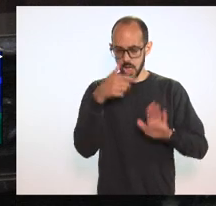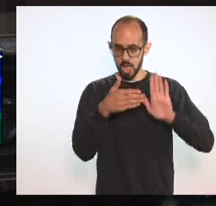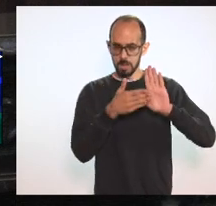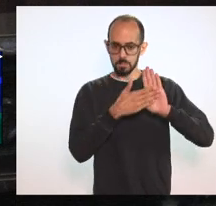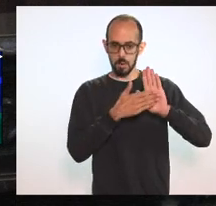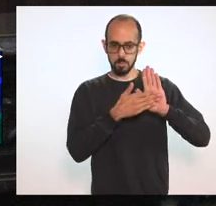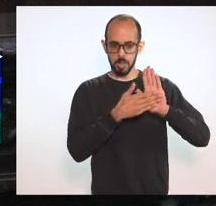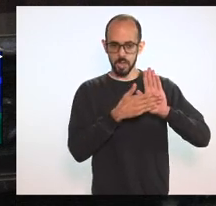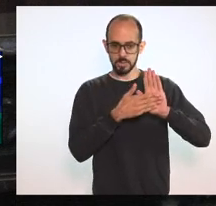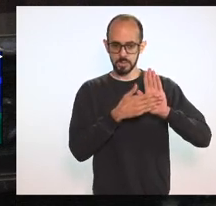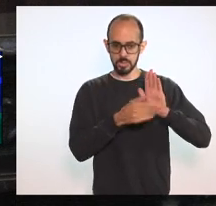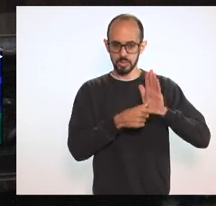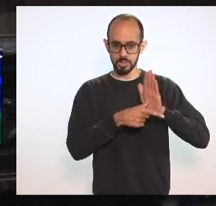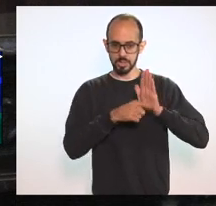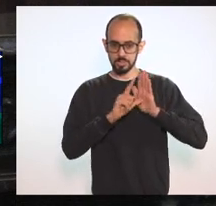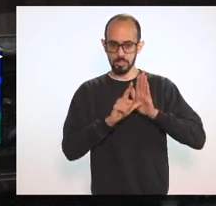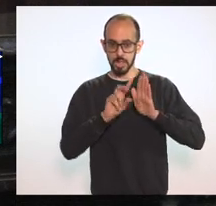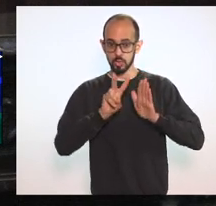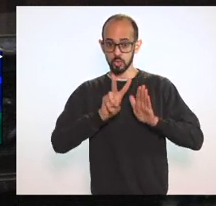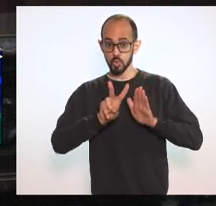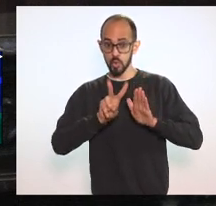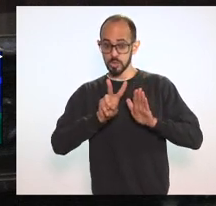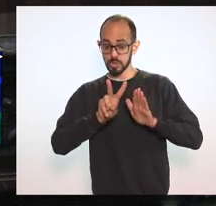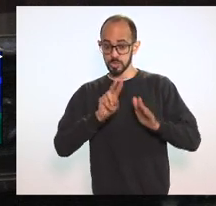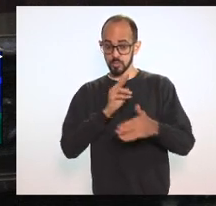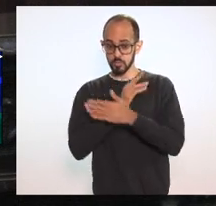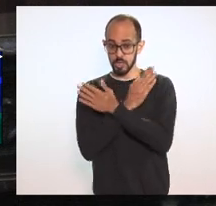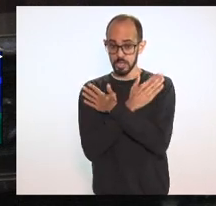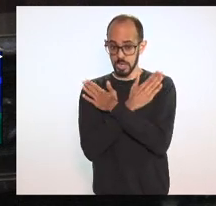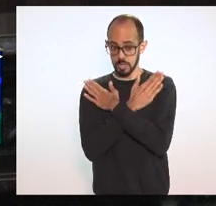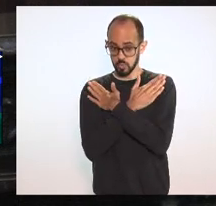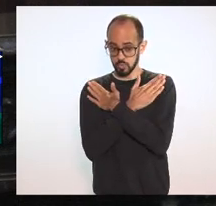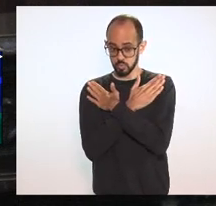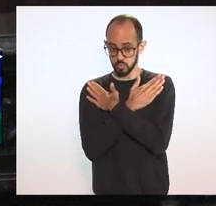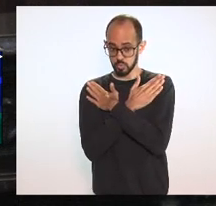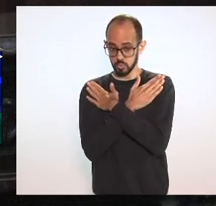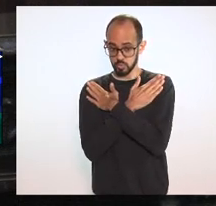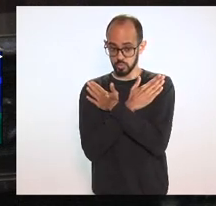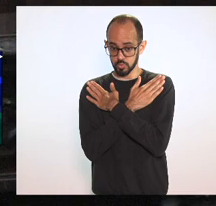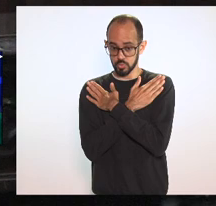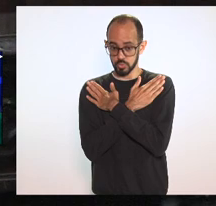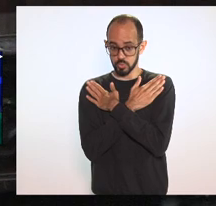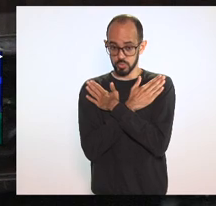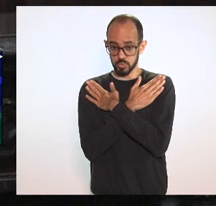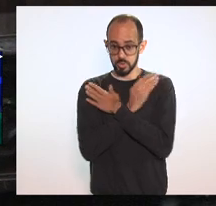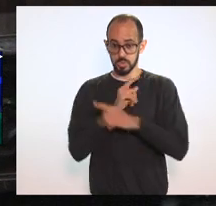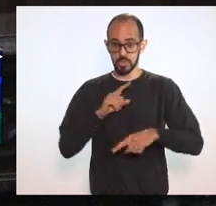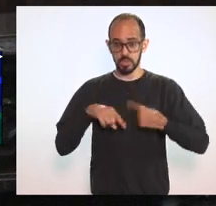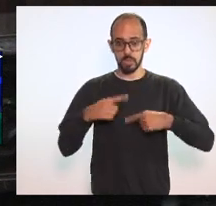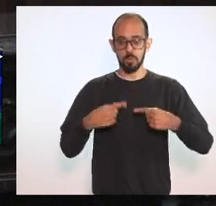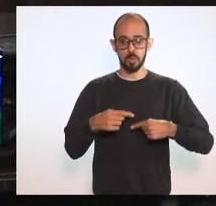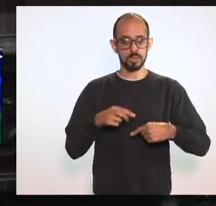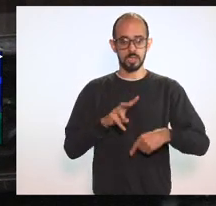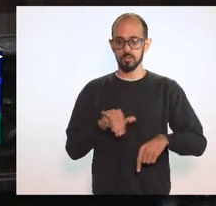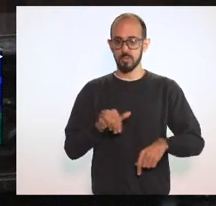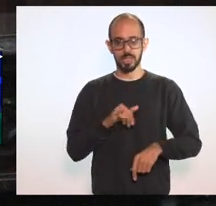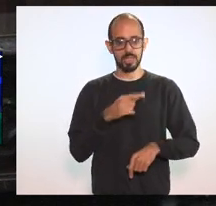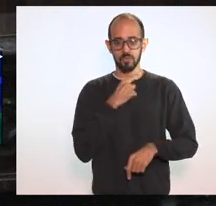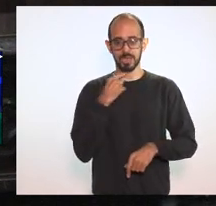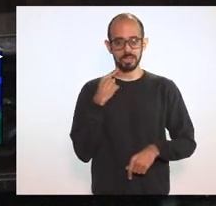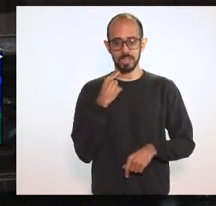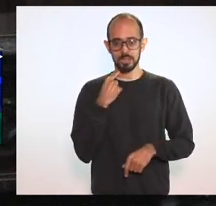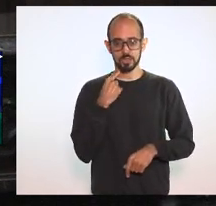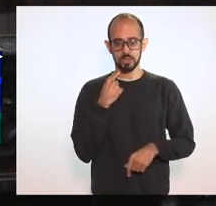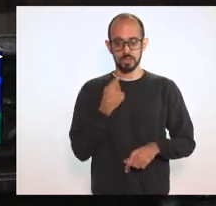de antecipar dois feriados O que significa que no momento oportuno eles não terão mais validade e a